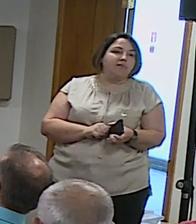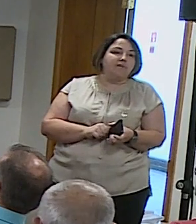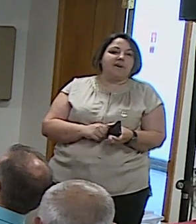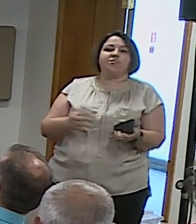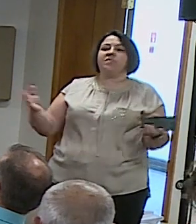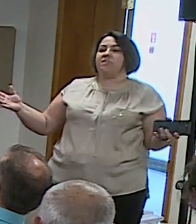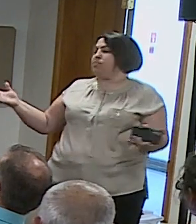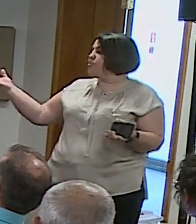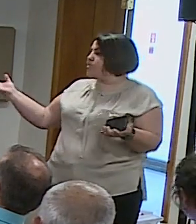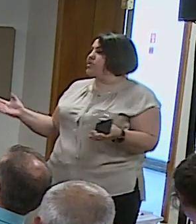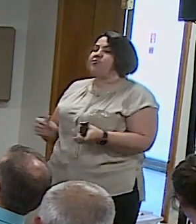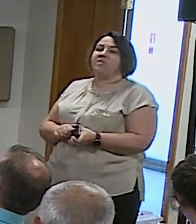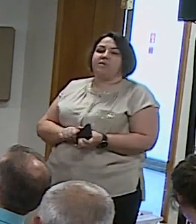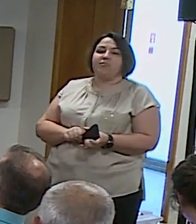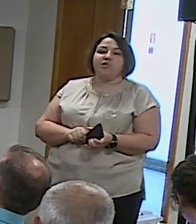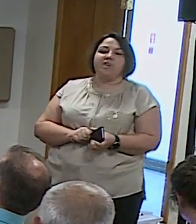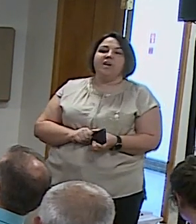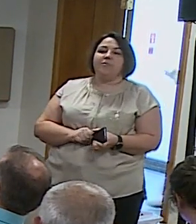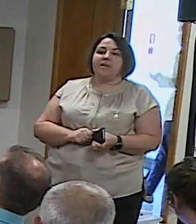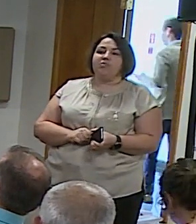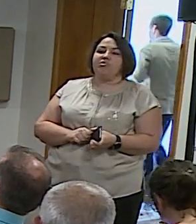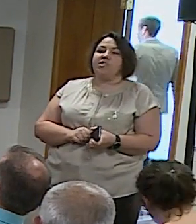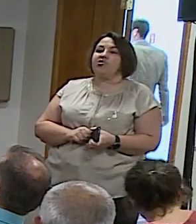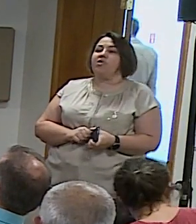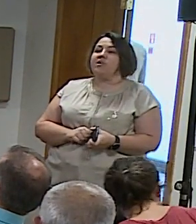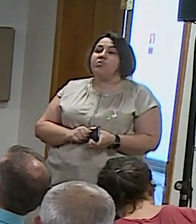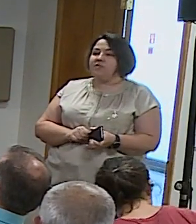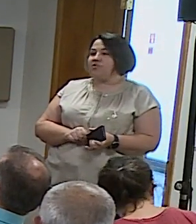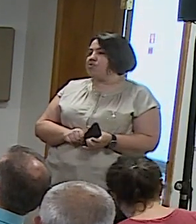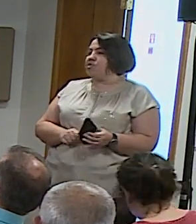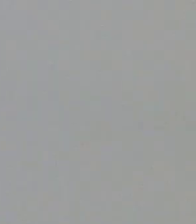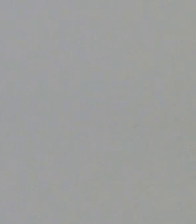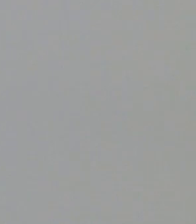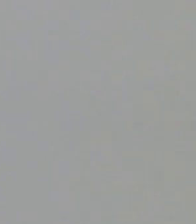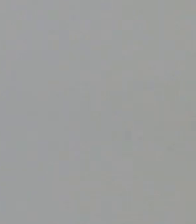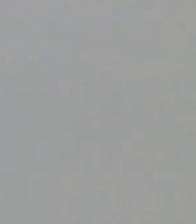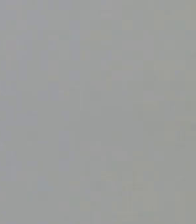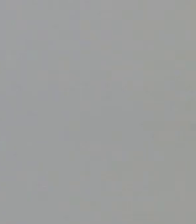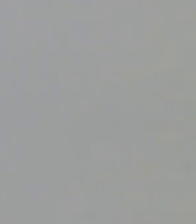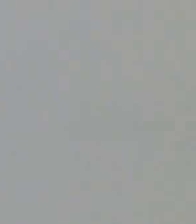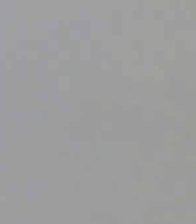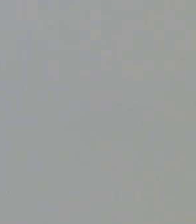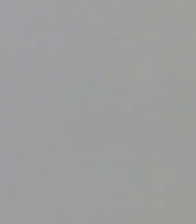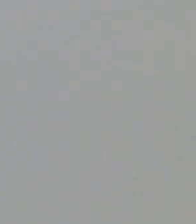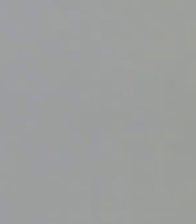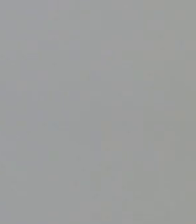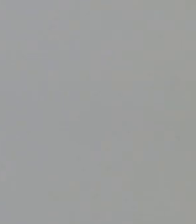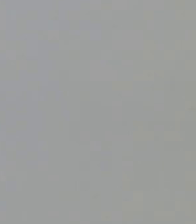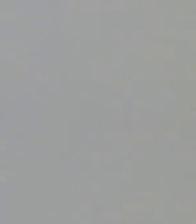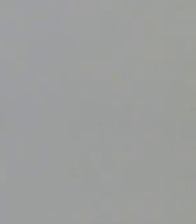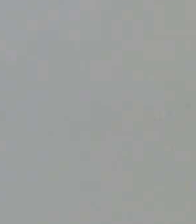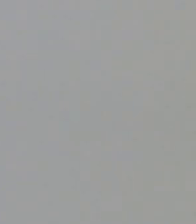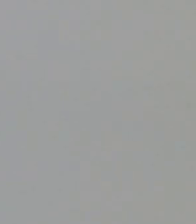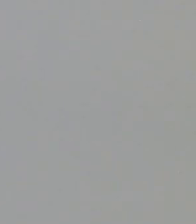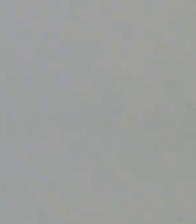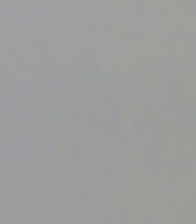No desenvolvimento do seu trabalho, o Grupo Vita identifica 3 objetivos e 4 áreas de atuação. São proteger, prevenir recidivas